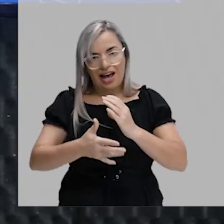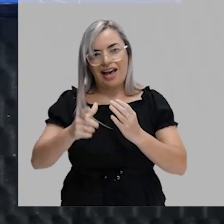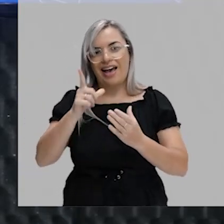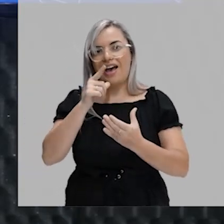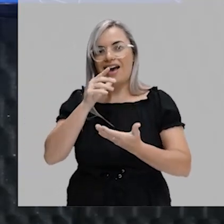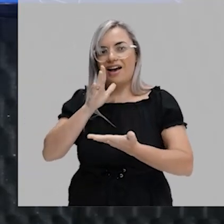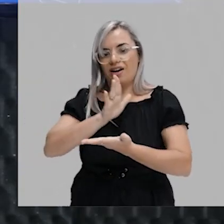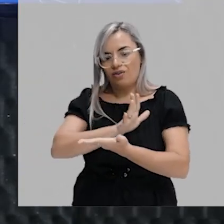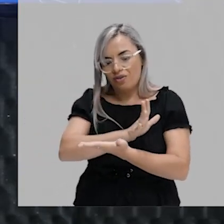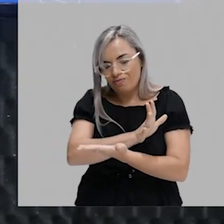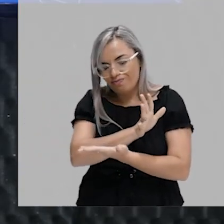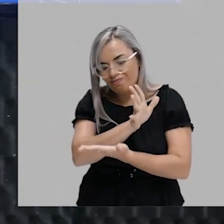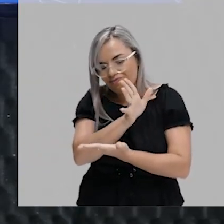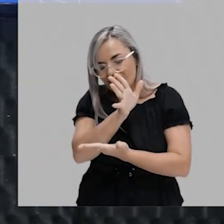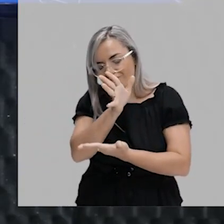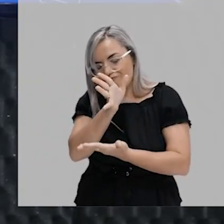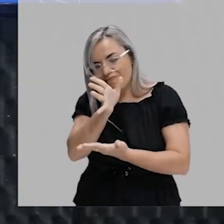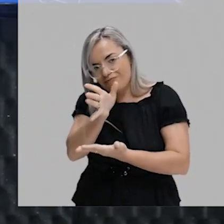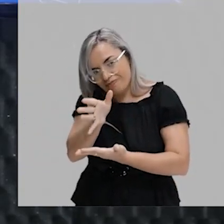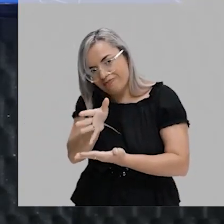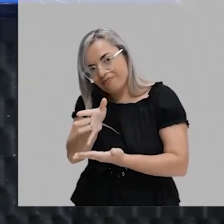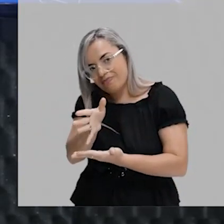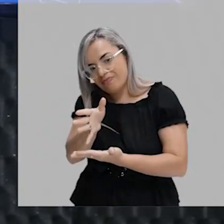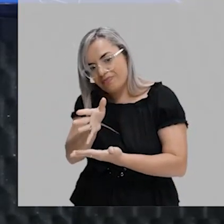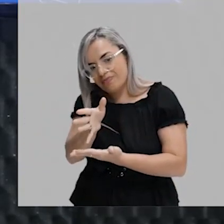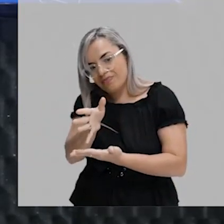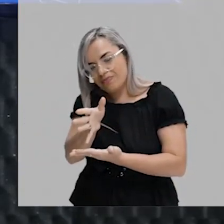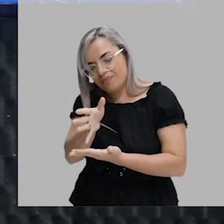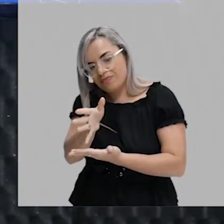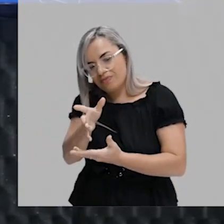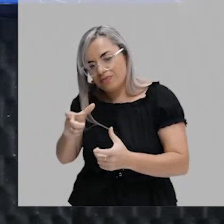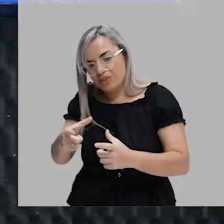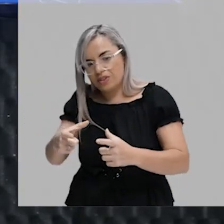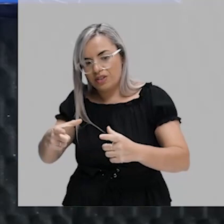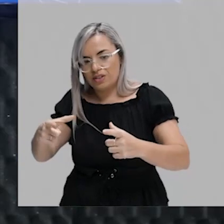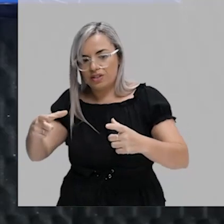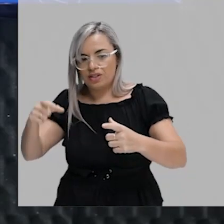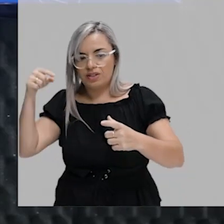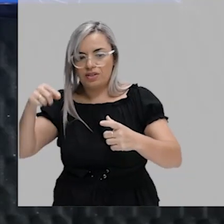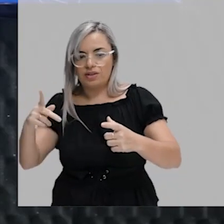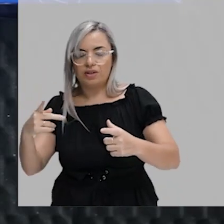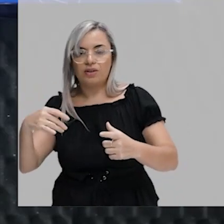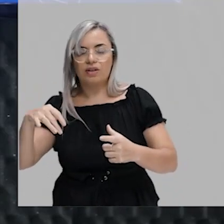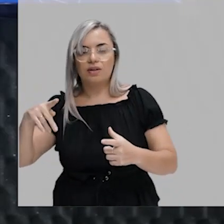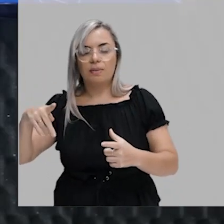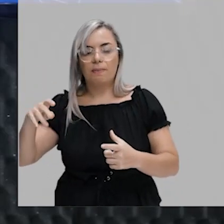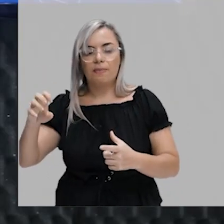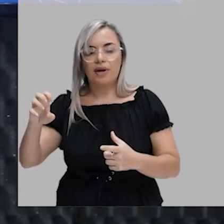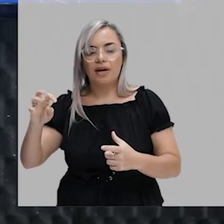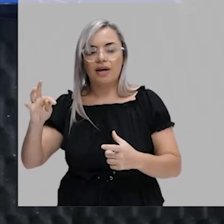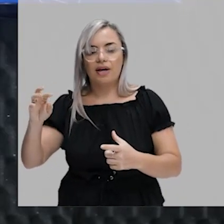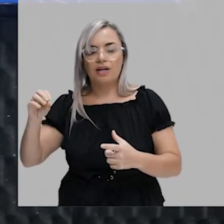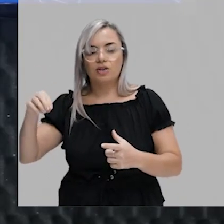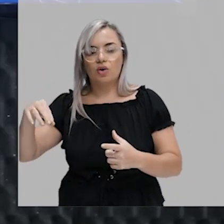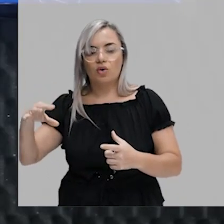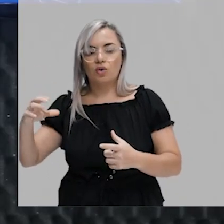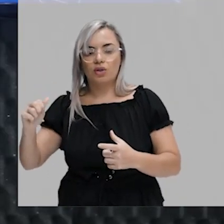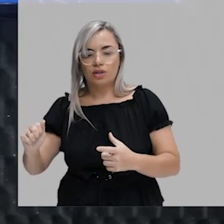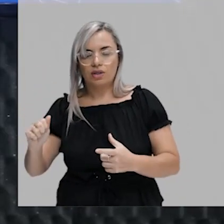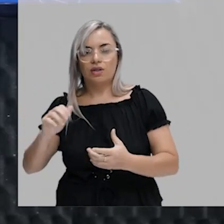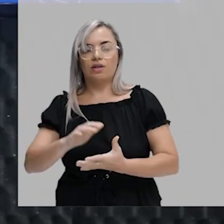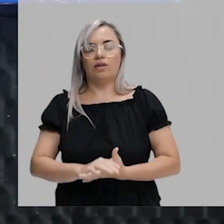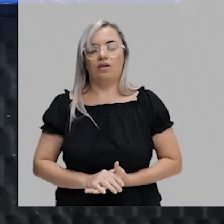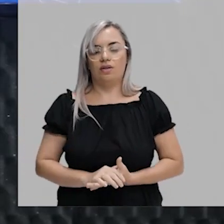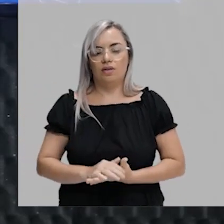meio hipotônico para o meio hipertônico. E esse processo aqui vai acontecer